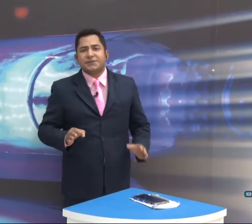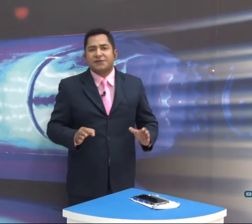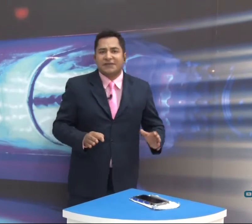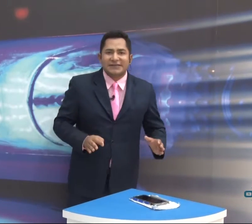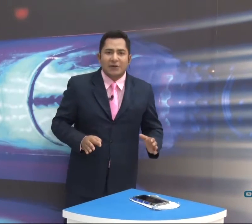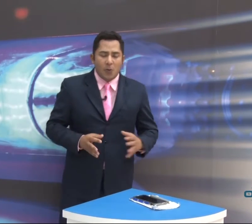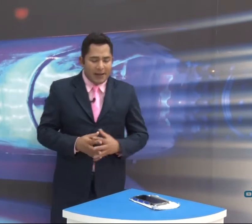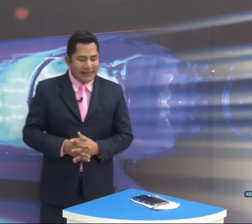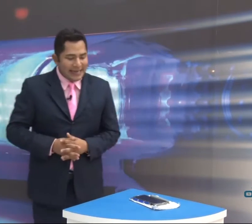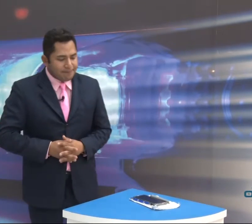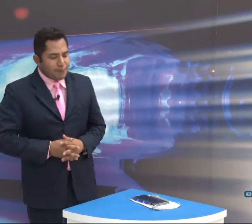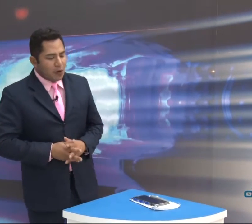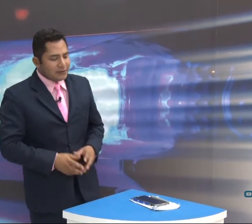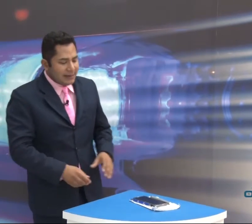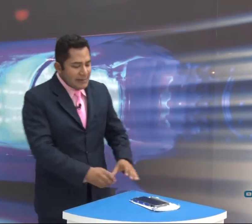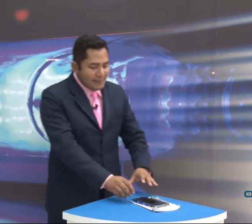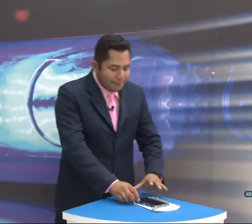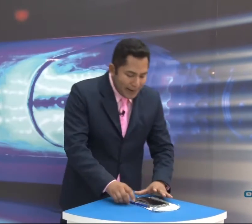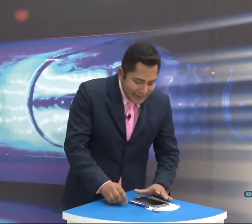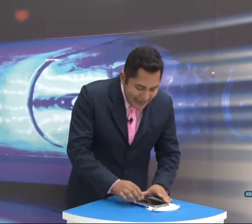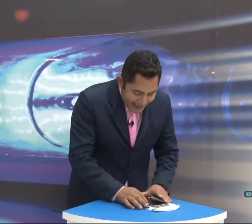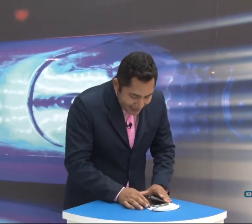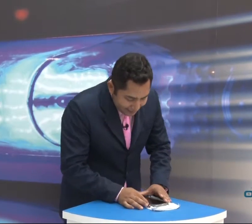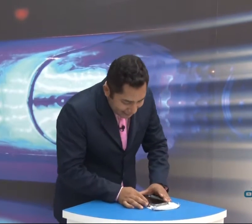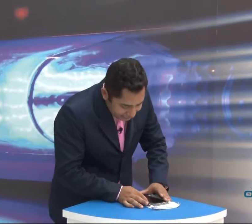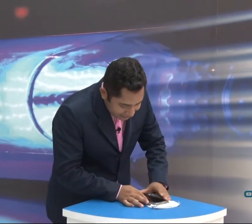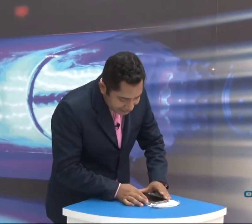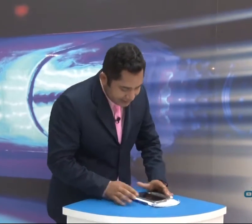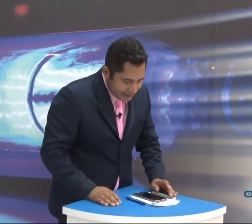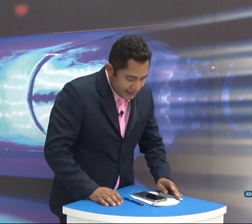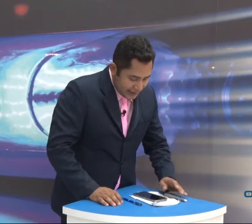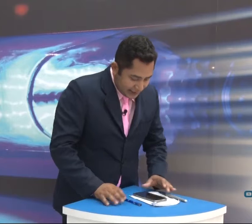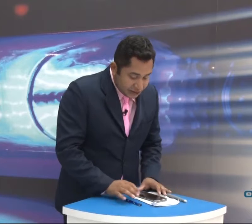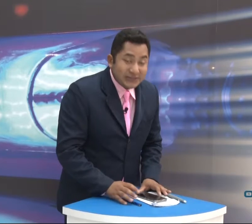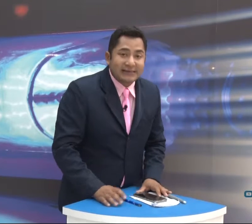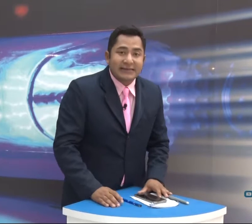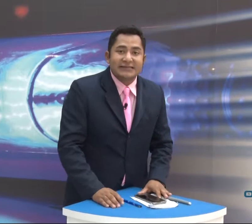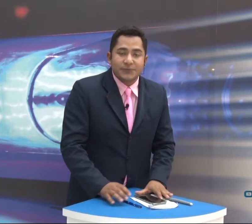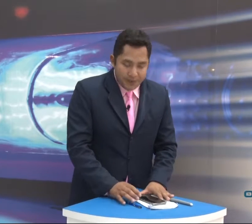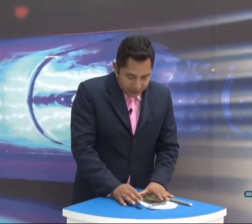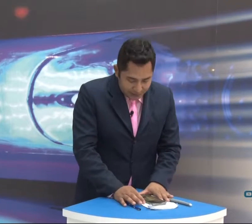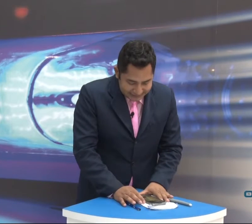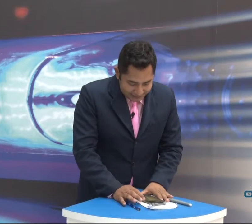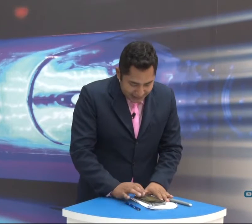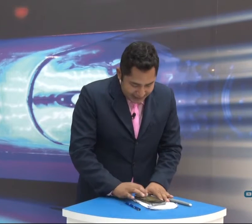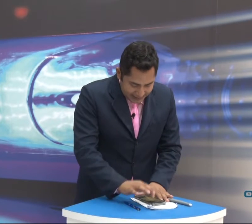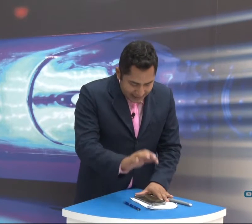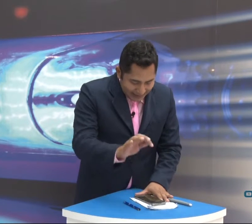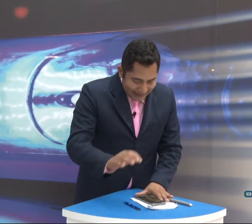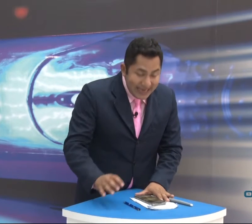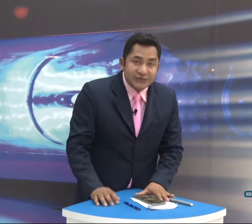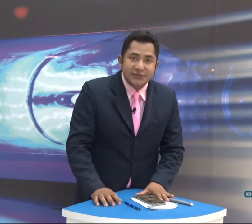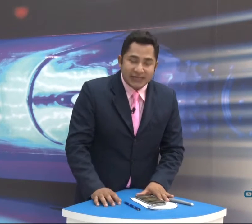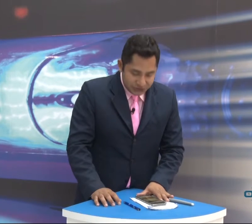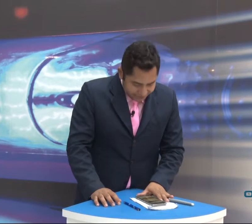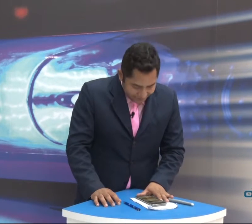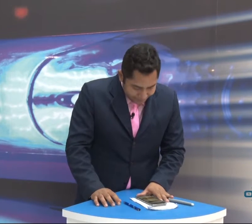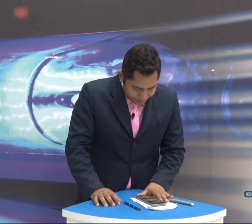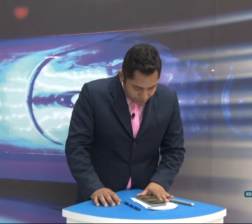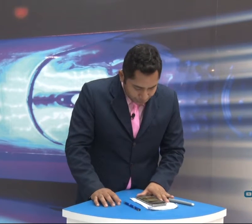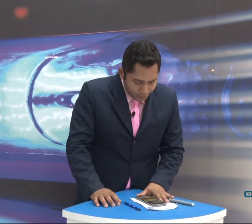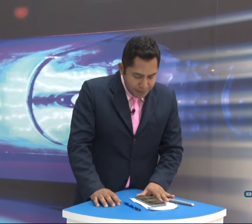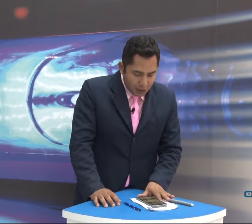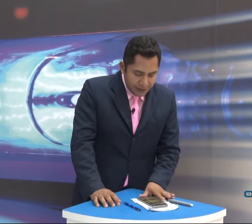dentro de instantes nós vamos conversar com a repórter Maiara Martins. Ela está nesse momento na Assembleia